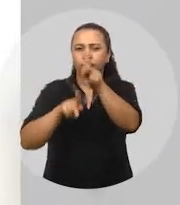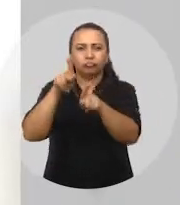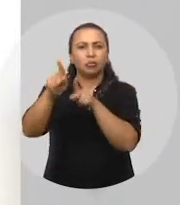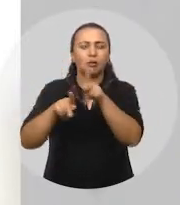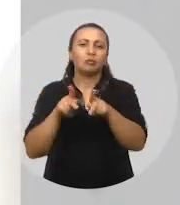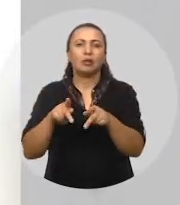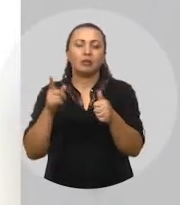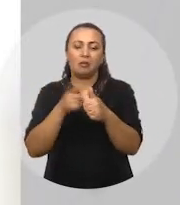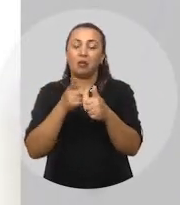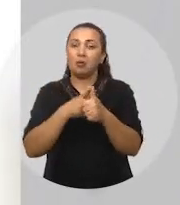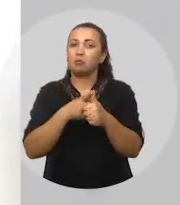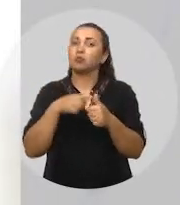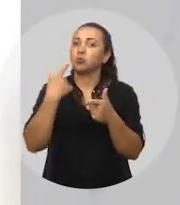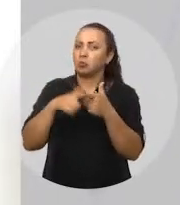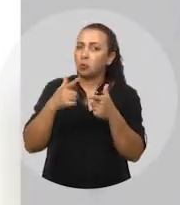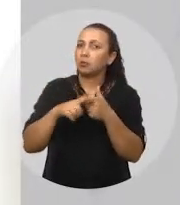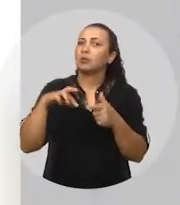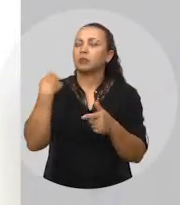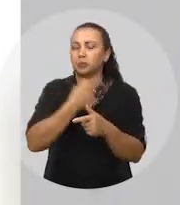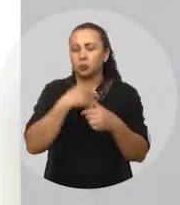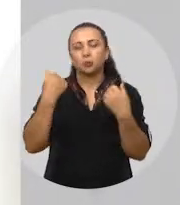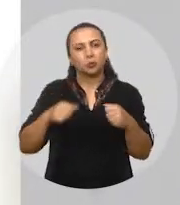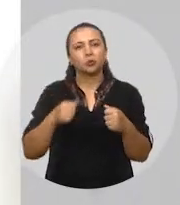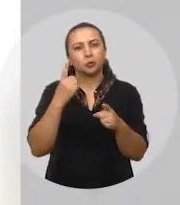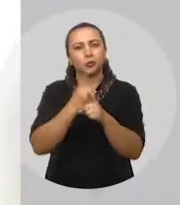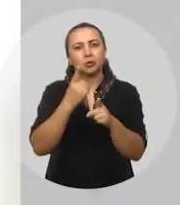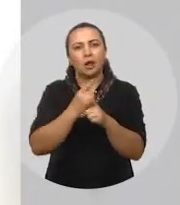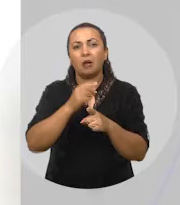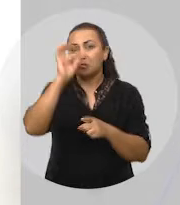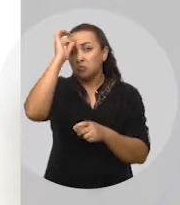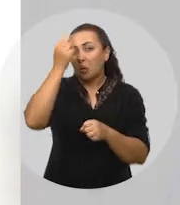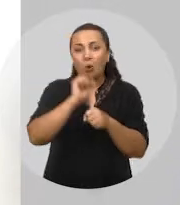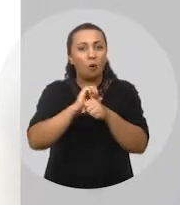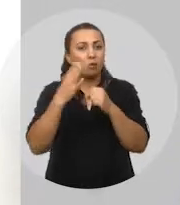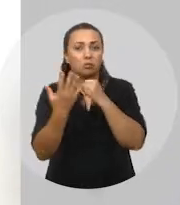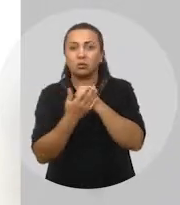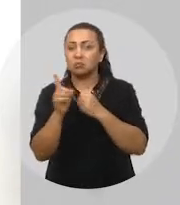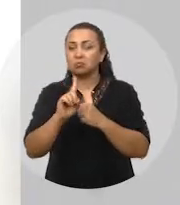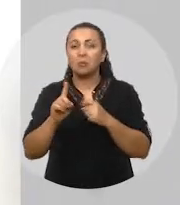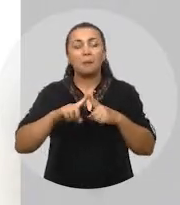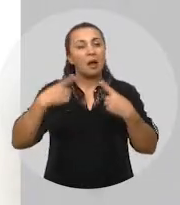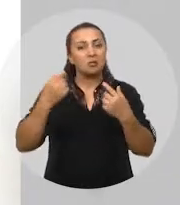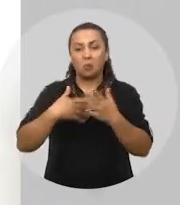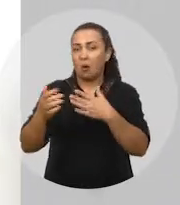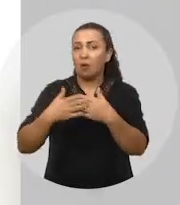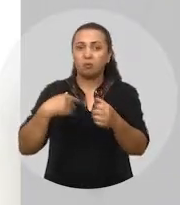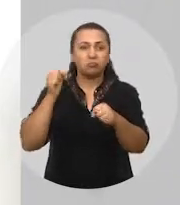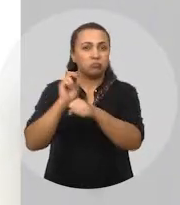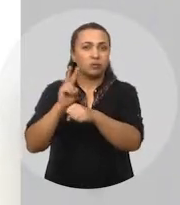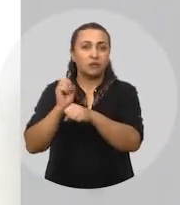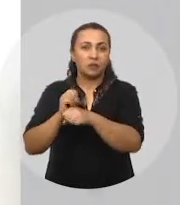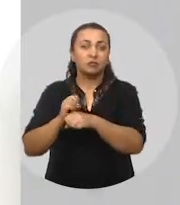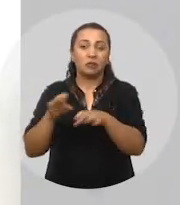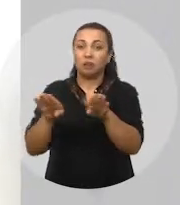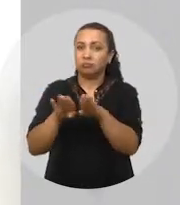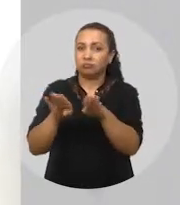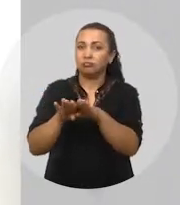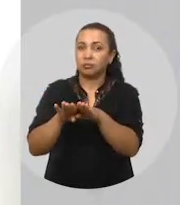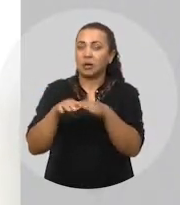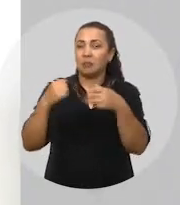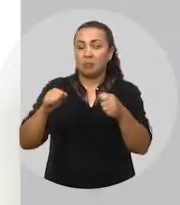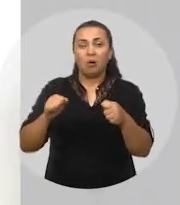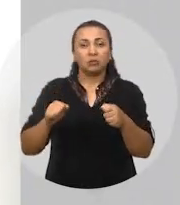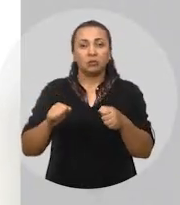Essa é uma das consequências que a gente pode encontrar, não só com o coronavírus, mas com qualquer tipo de vírus. Assim